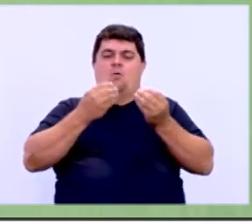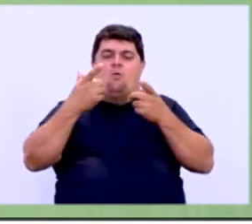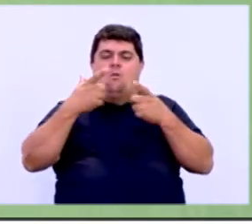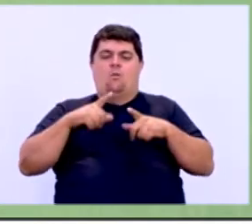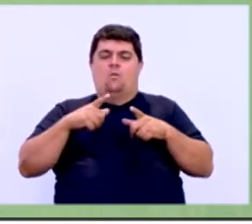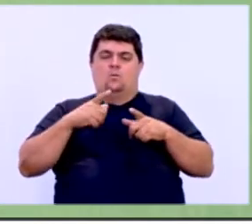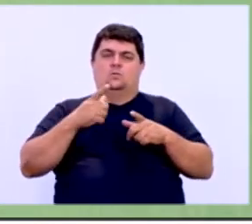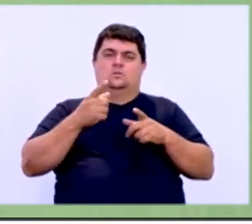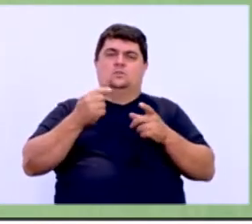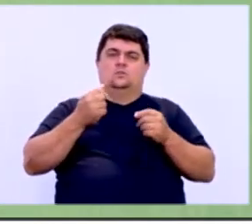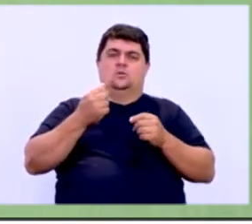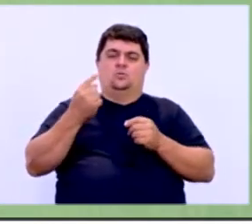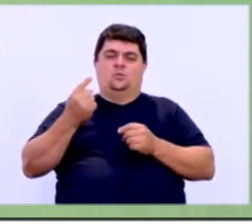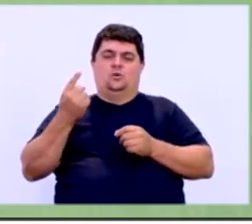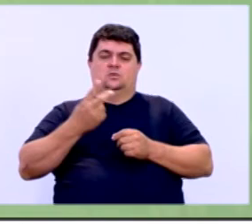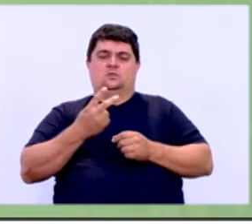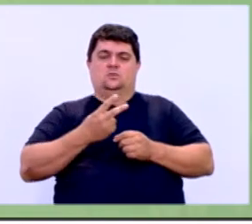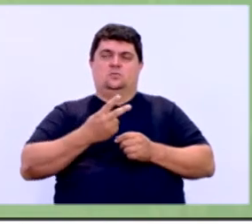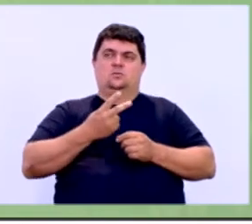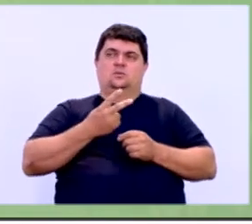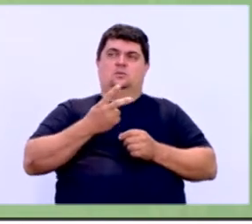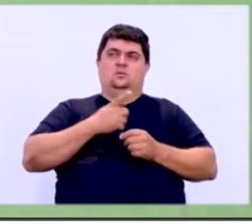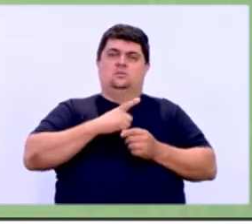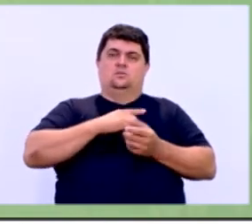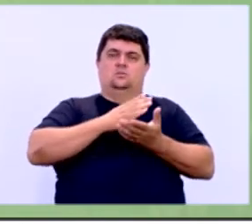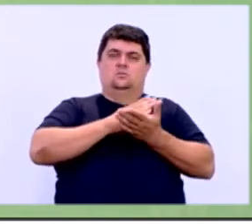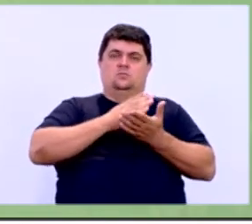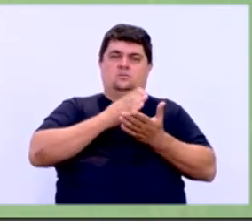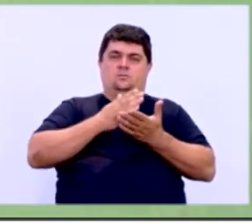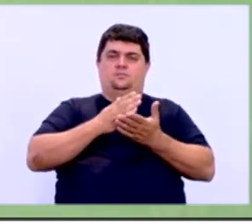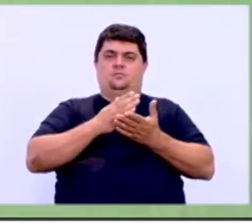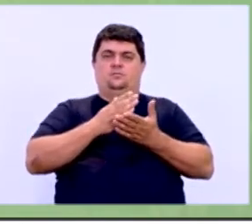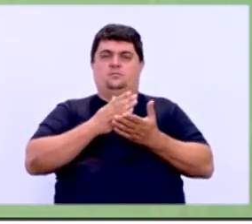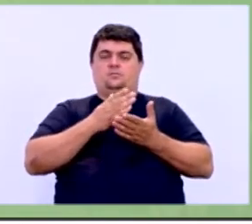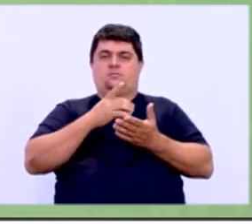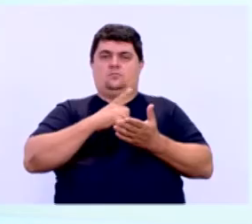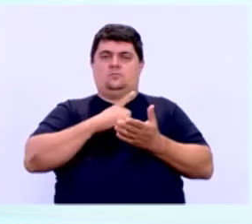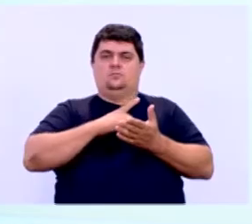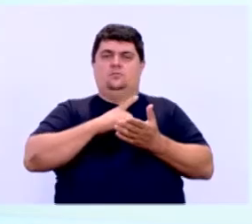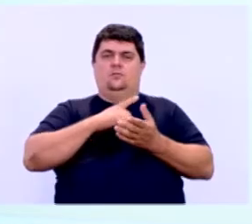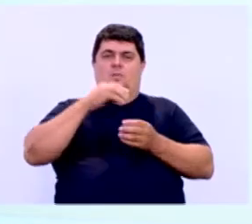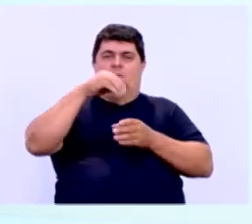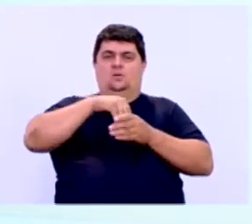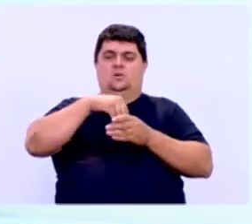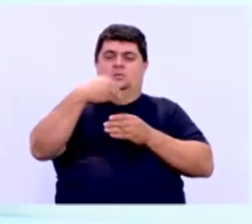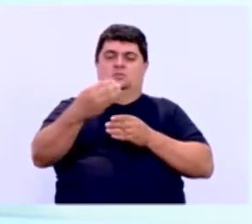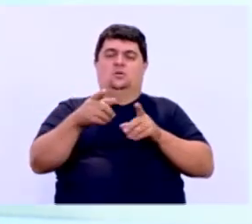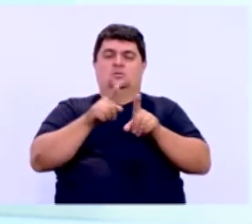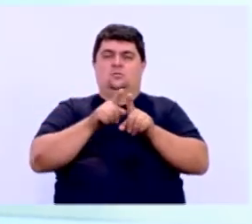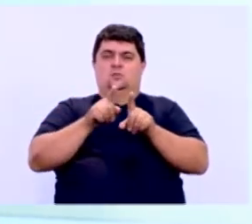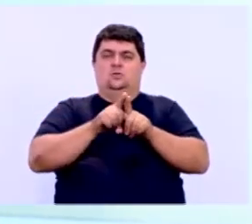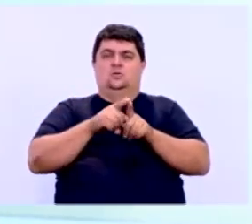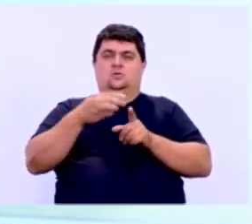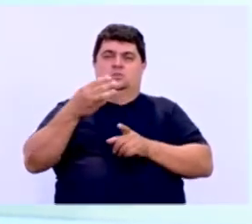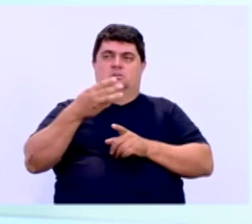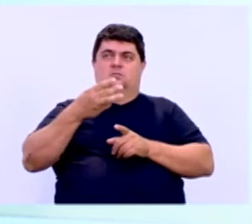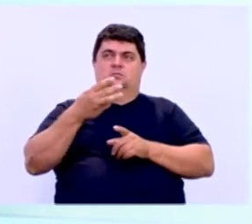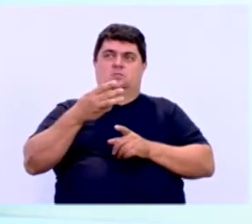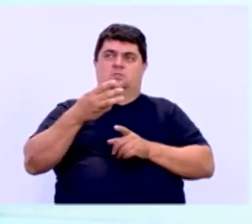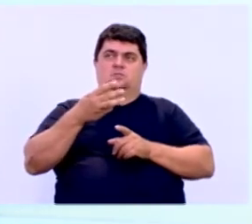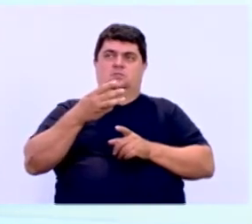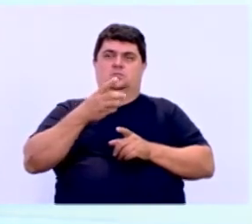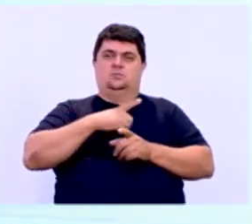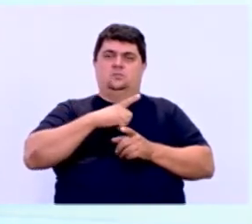financiamento, a primeira e a segunda sobre a fonte de financiamento interna, a fonte de financiamento externa. Né? A terceira questão ela já veio falar